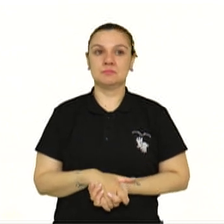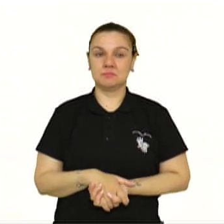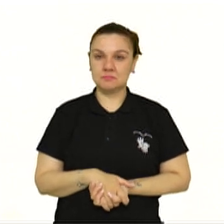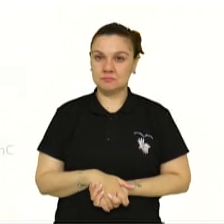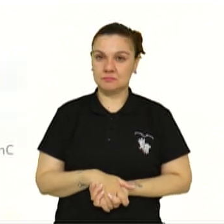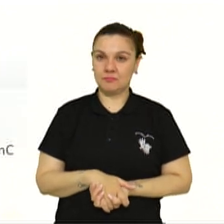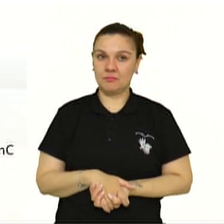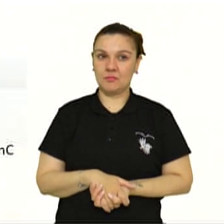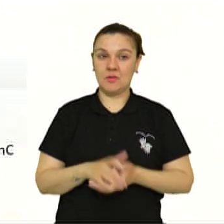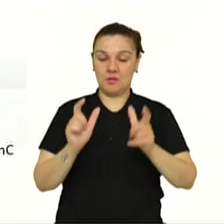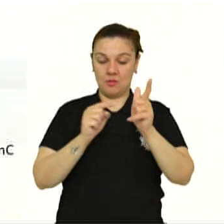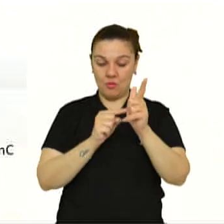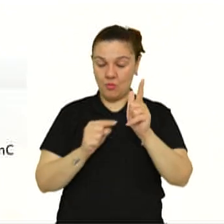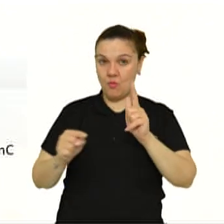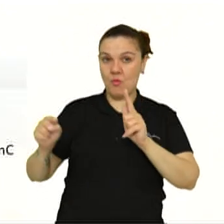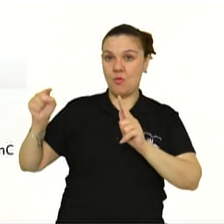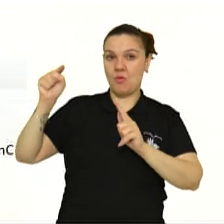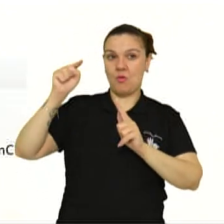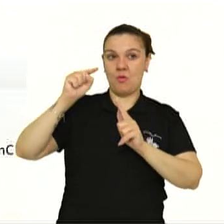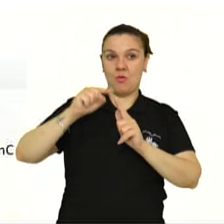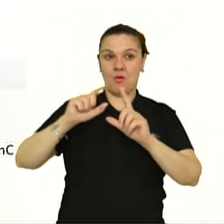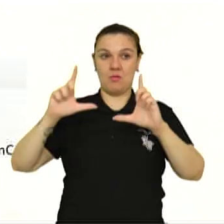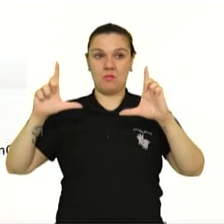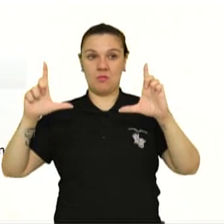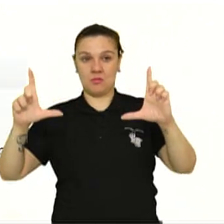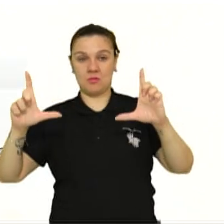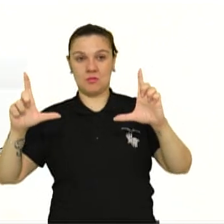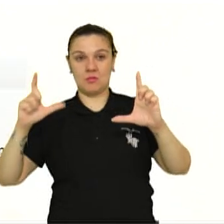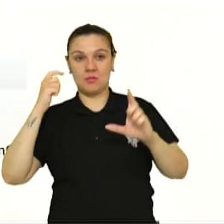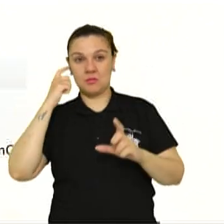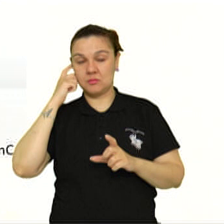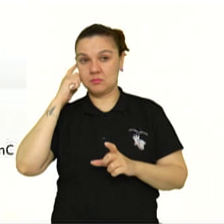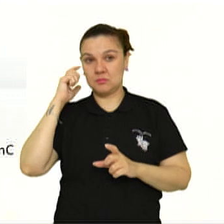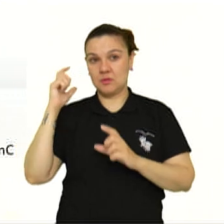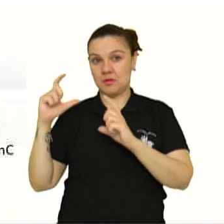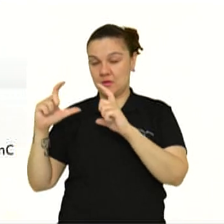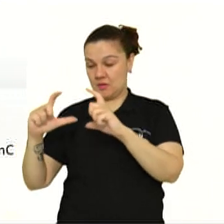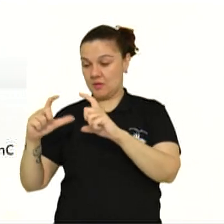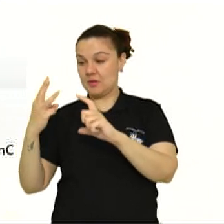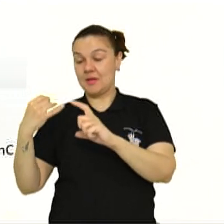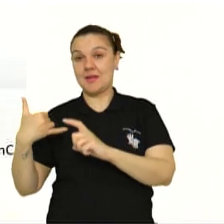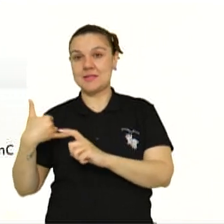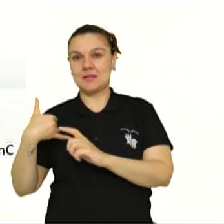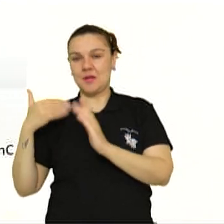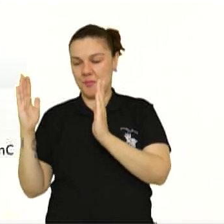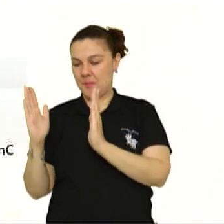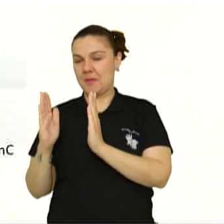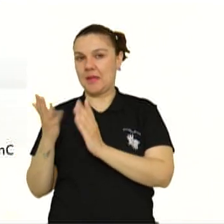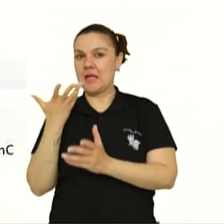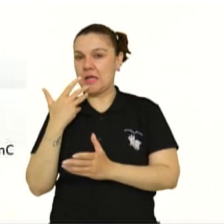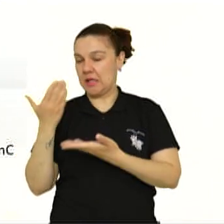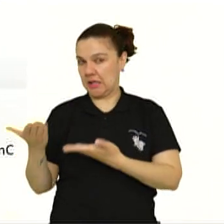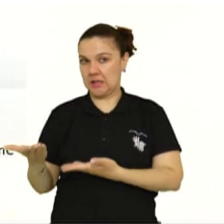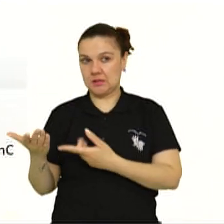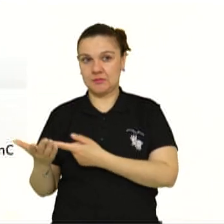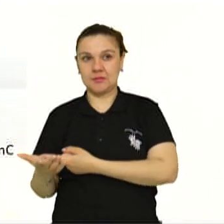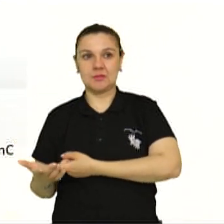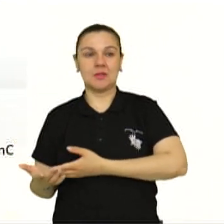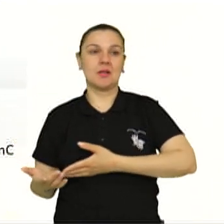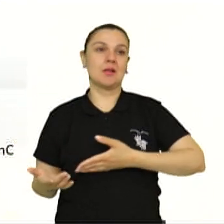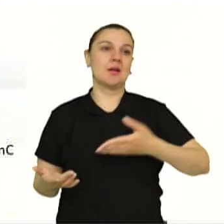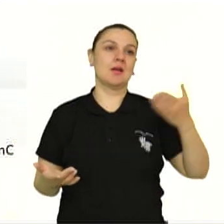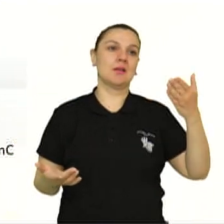O comprimento do aro. Então eu trouxe para vocês aqui, ó, desde os 3 anos elas são menores e elas